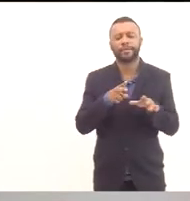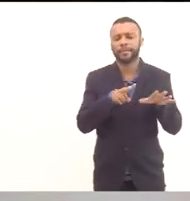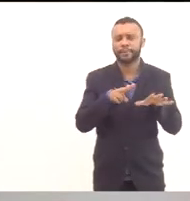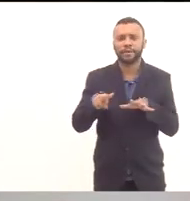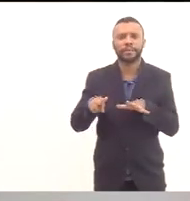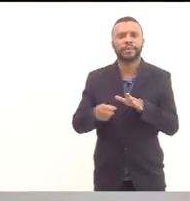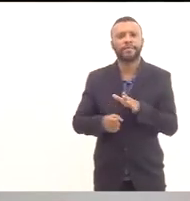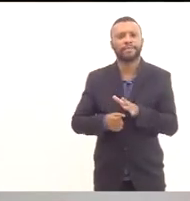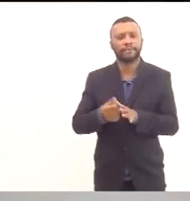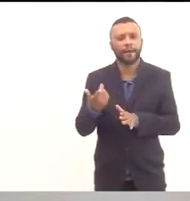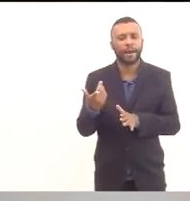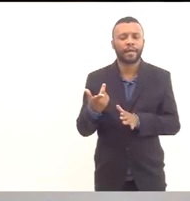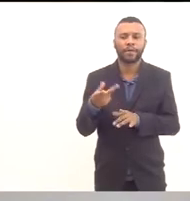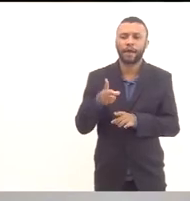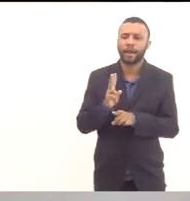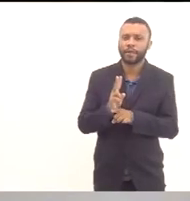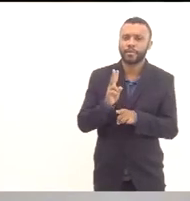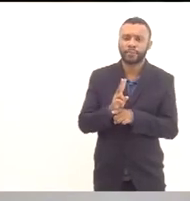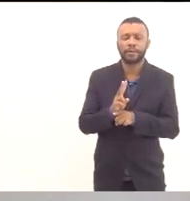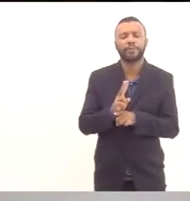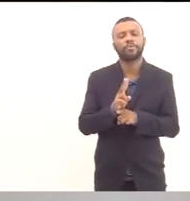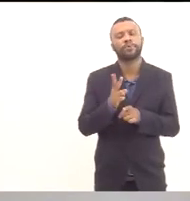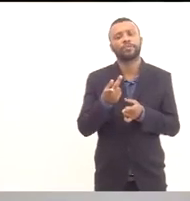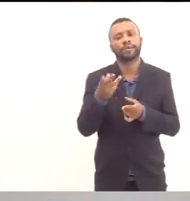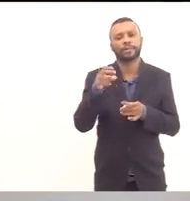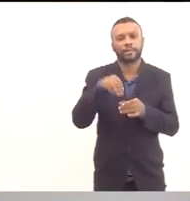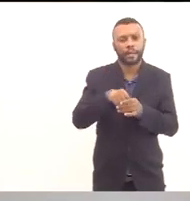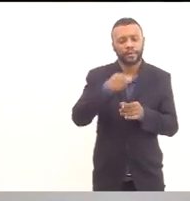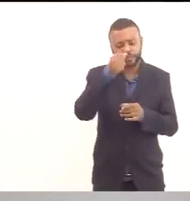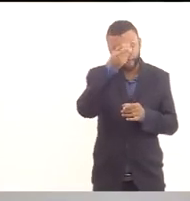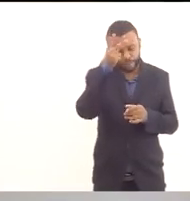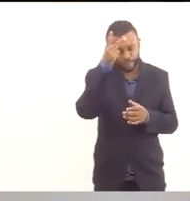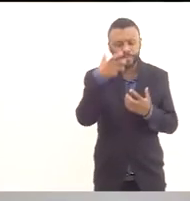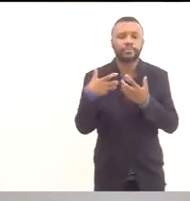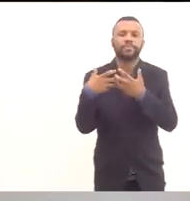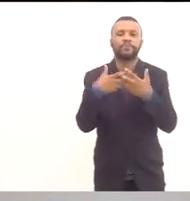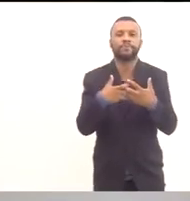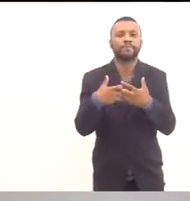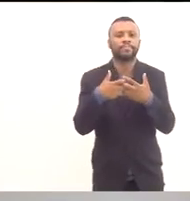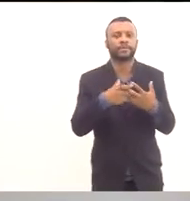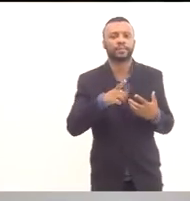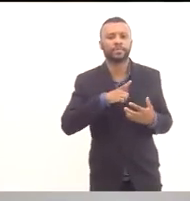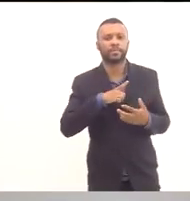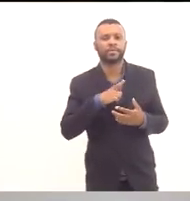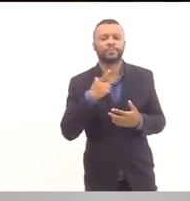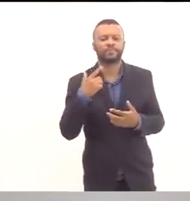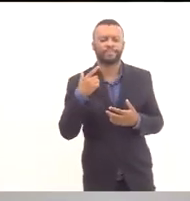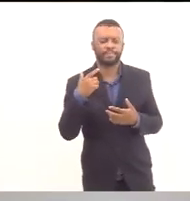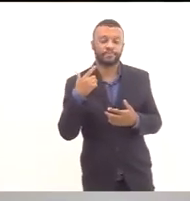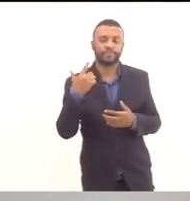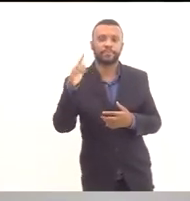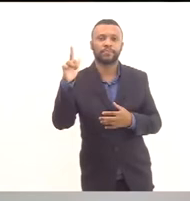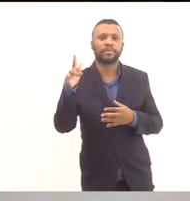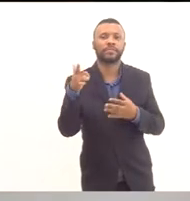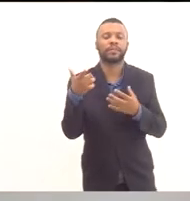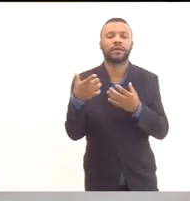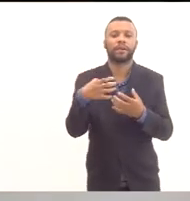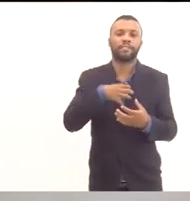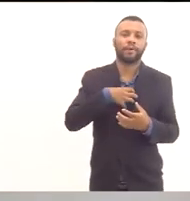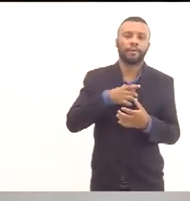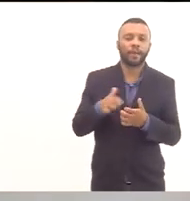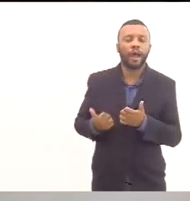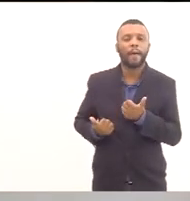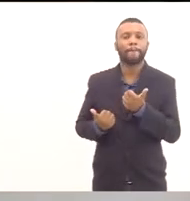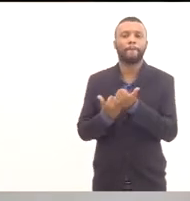o atendimento presencial em três postos em Petrópolis justamente para ter também uma outra forma de dar apoio essa população que